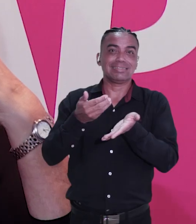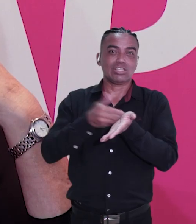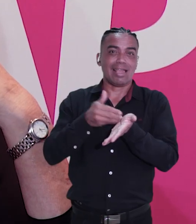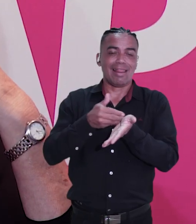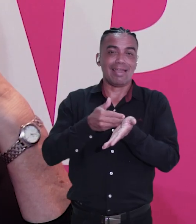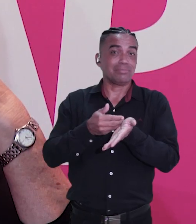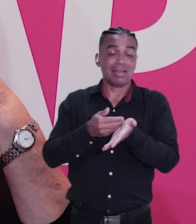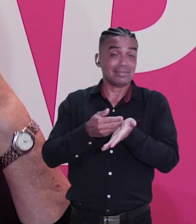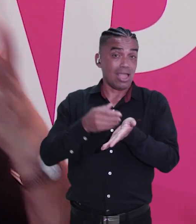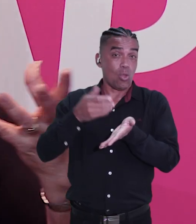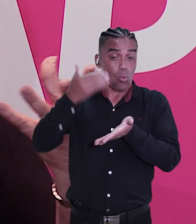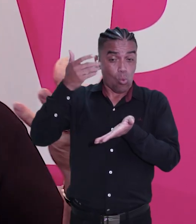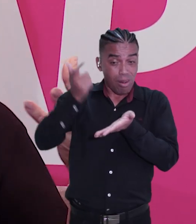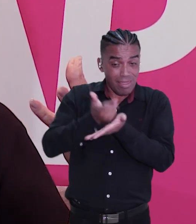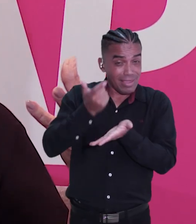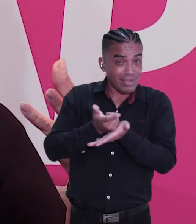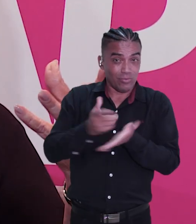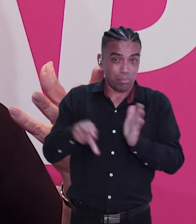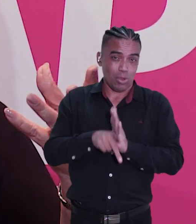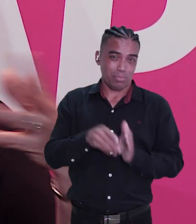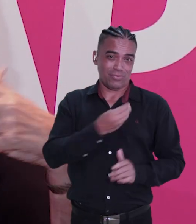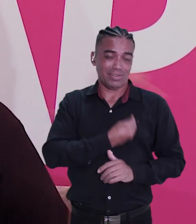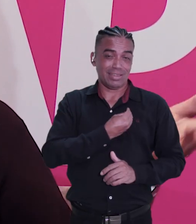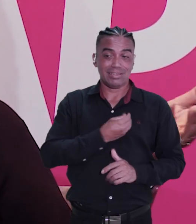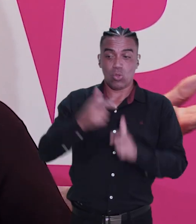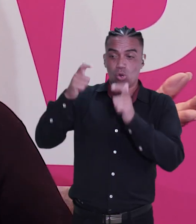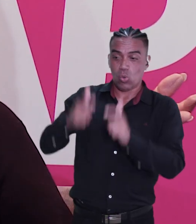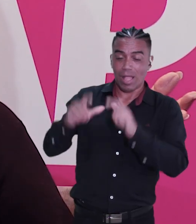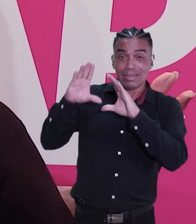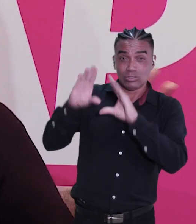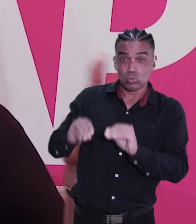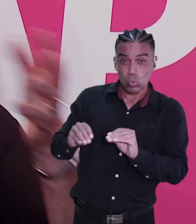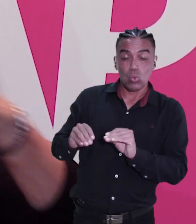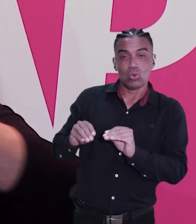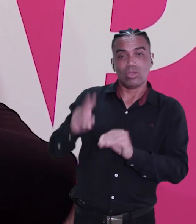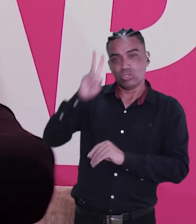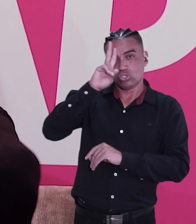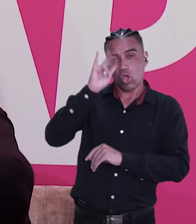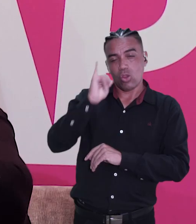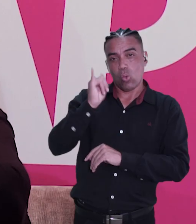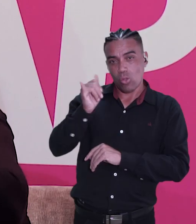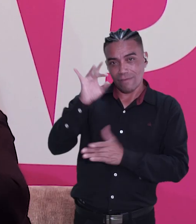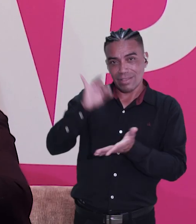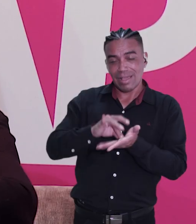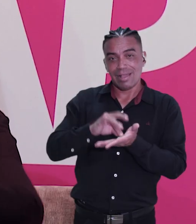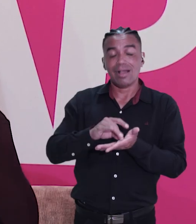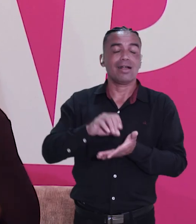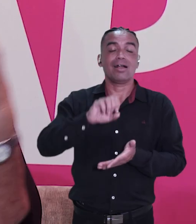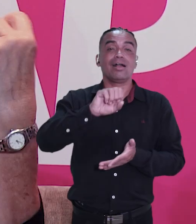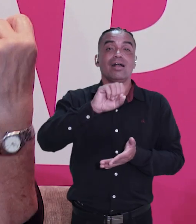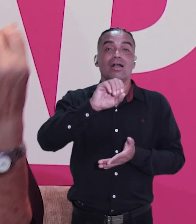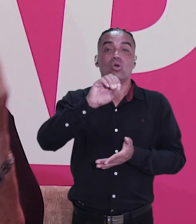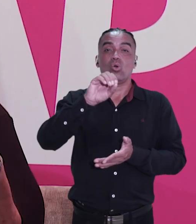um livro que é um livro de não ficção, né? Ao contrário do Lugar Escuro, que eu contei histórias verdadeiras,